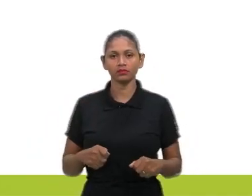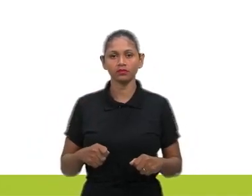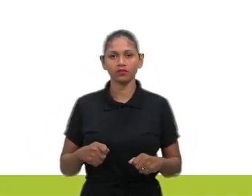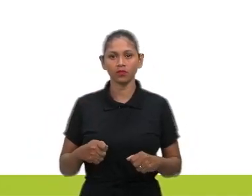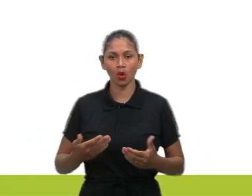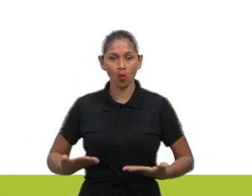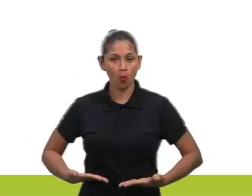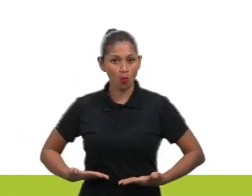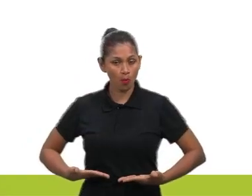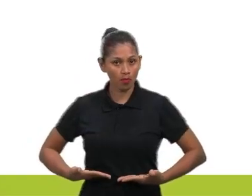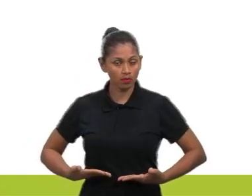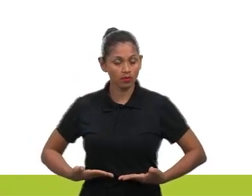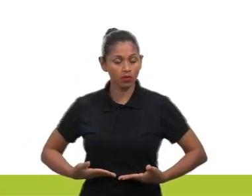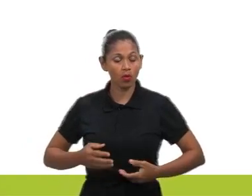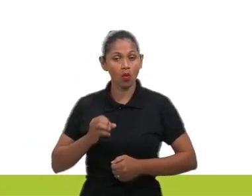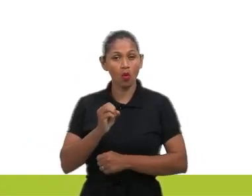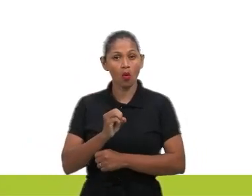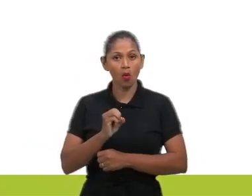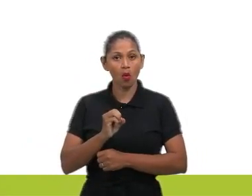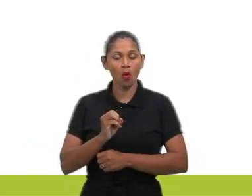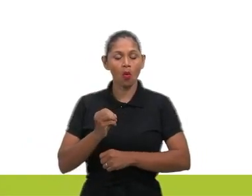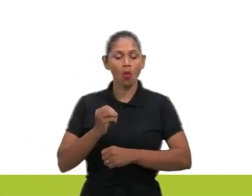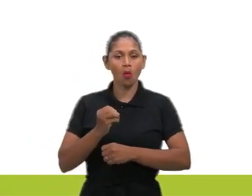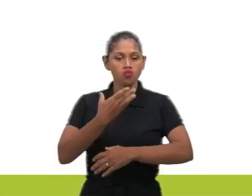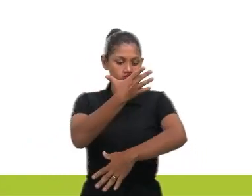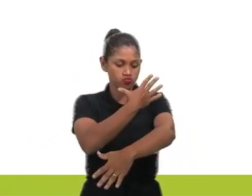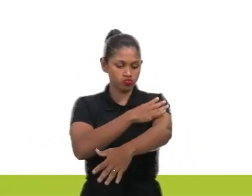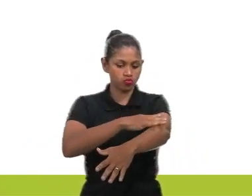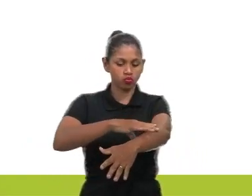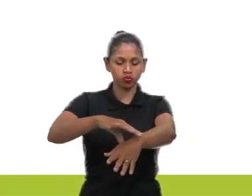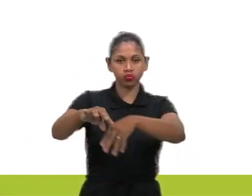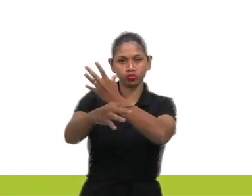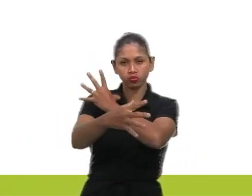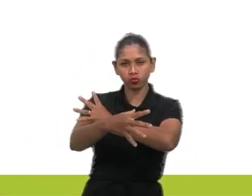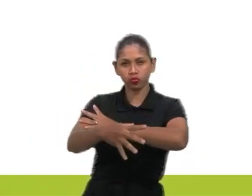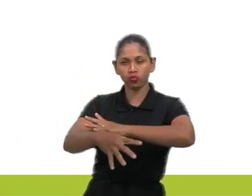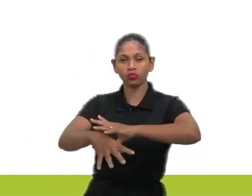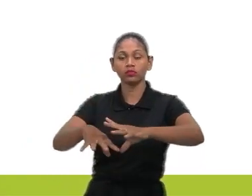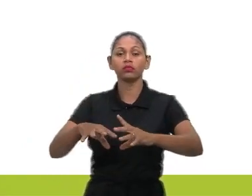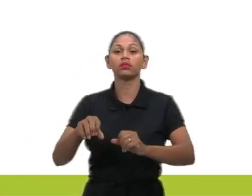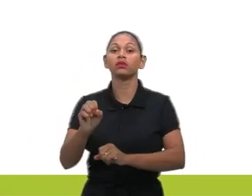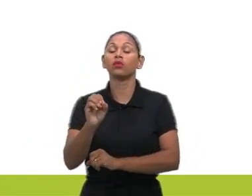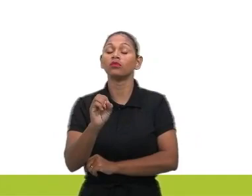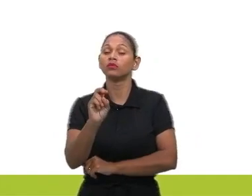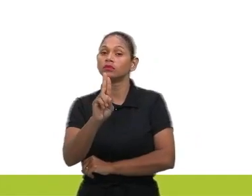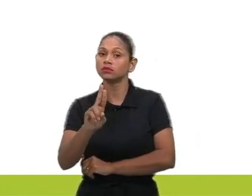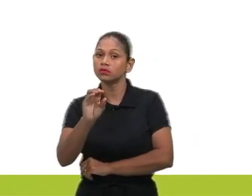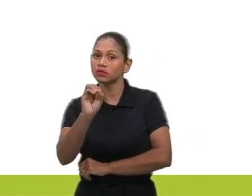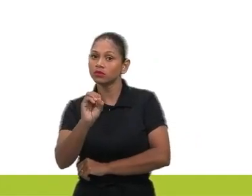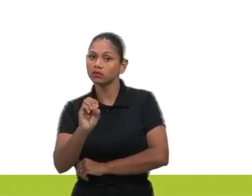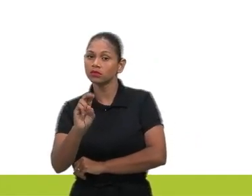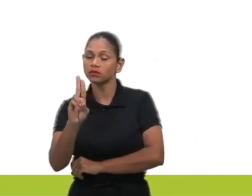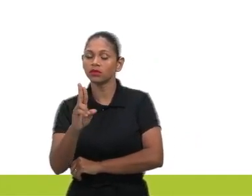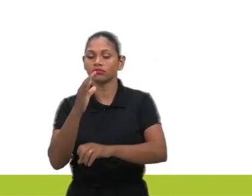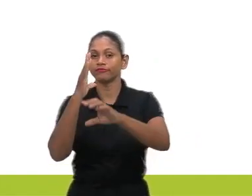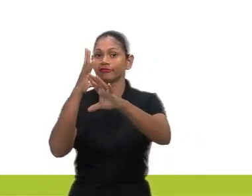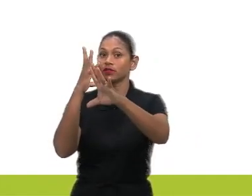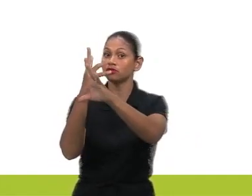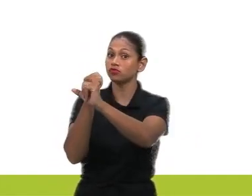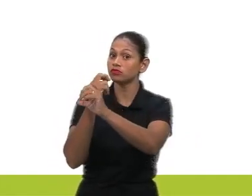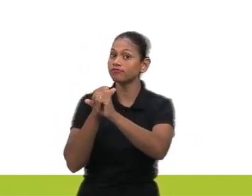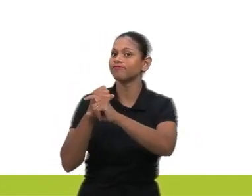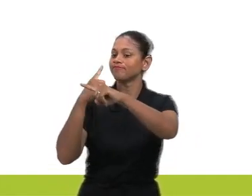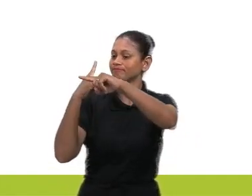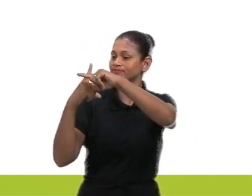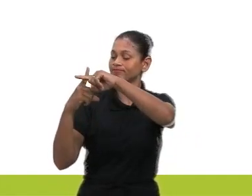curta ou uma camisa longa. Dessa maneira, quando eu utilizo o ou, você vai somar. Então, se eu tiver eu